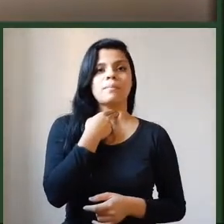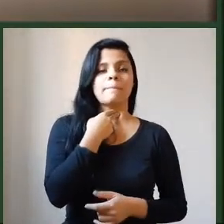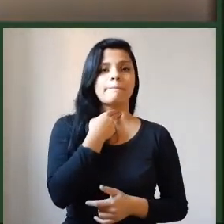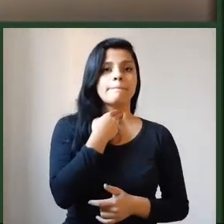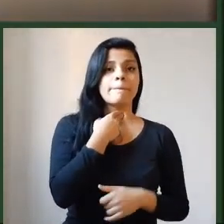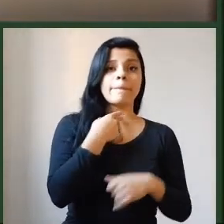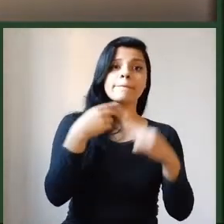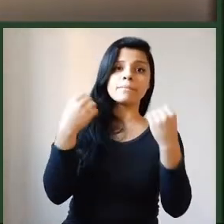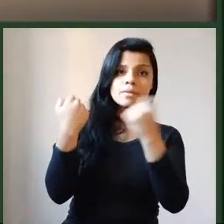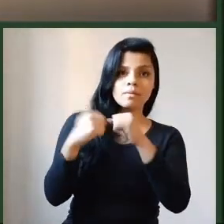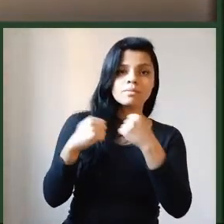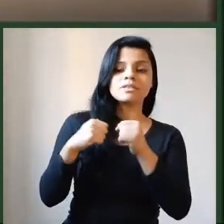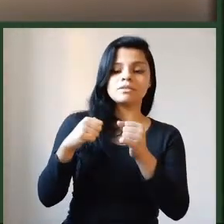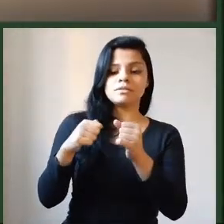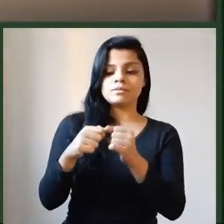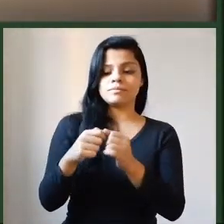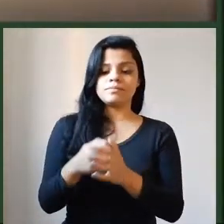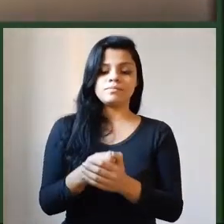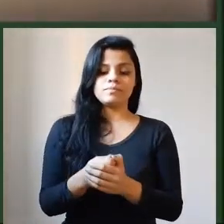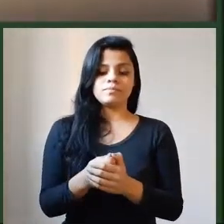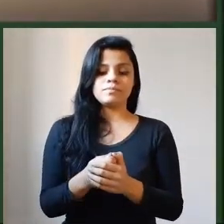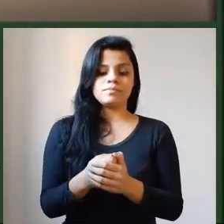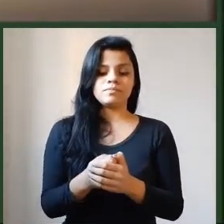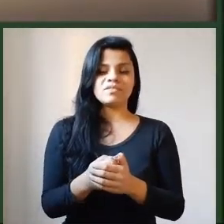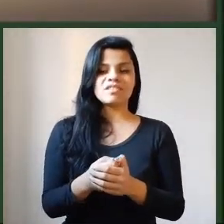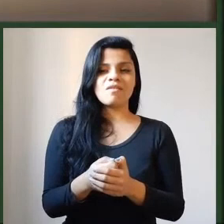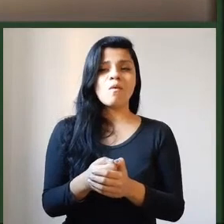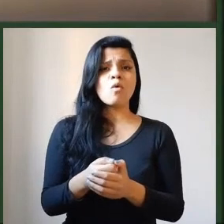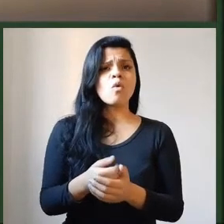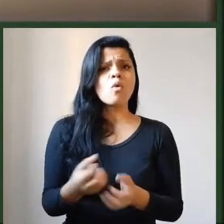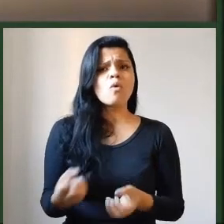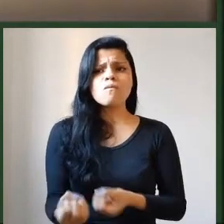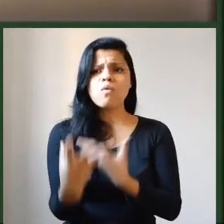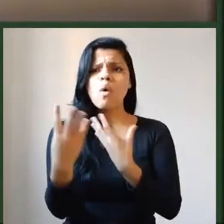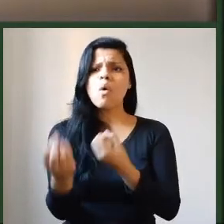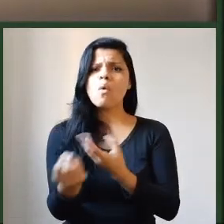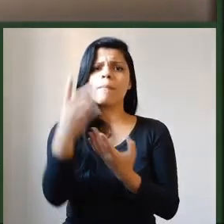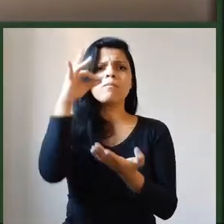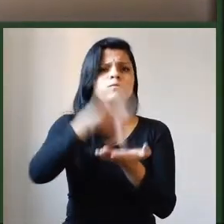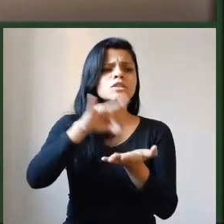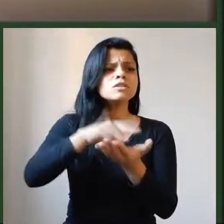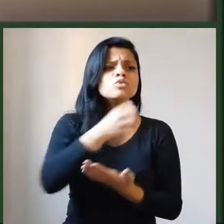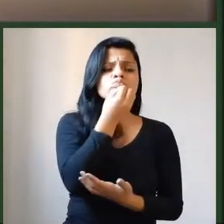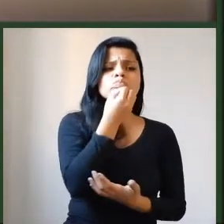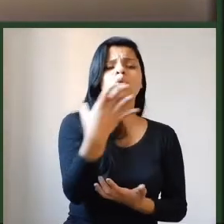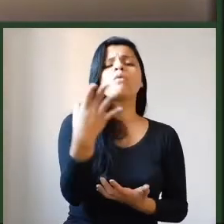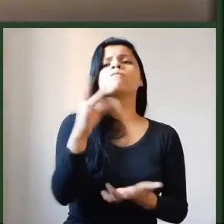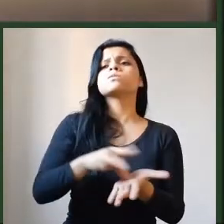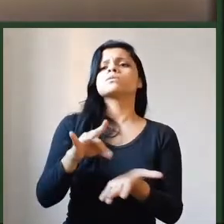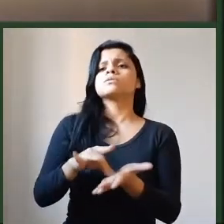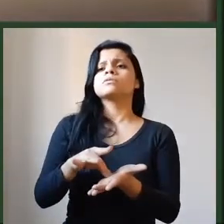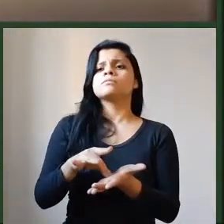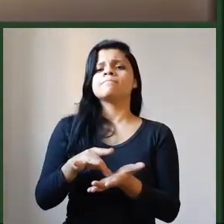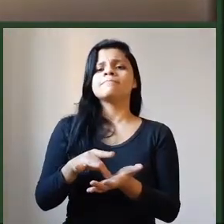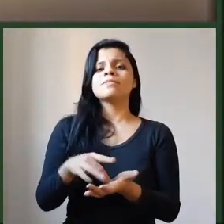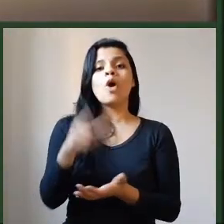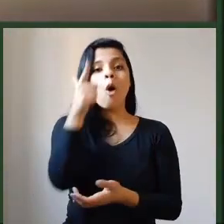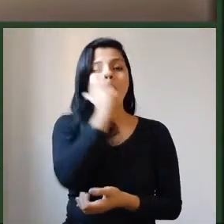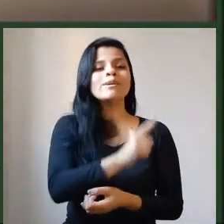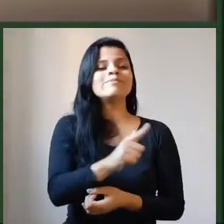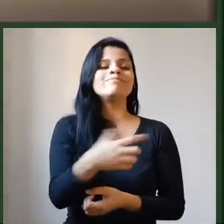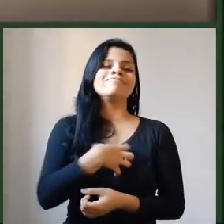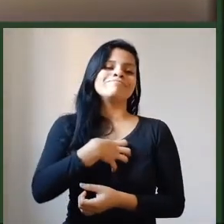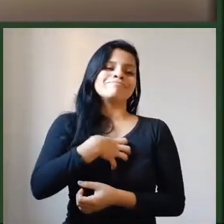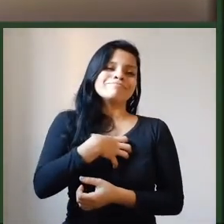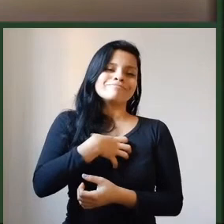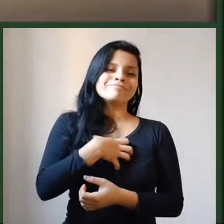né? E isso traz mais confundimento e mais angústia. Agora, com relação a pacientes